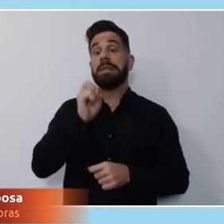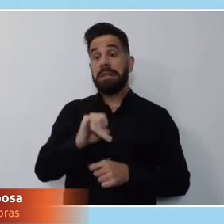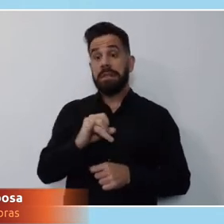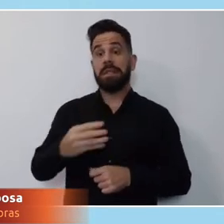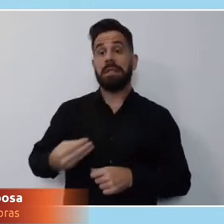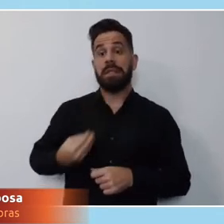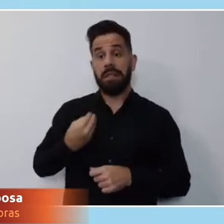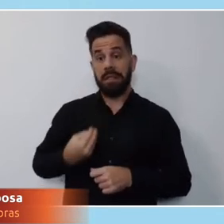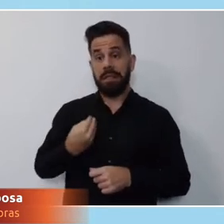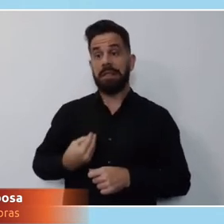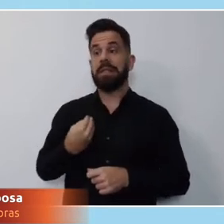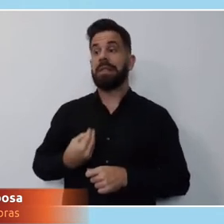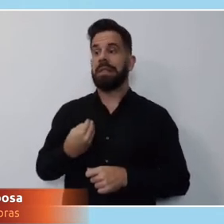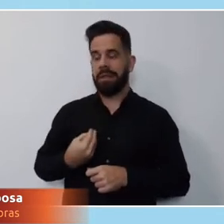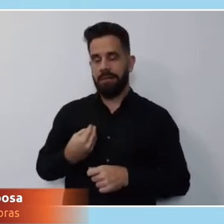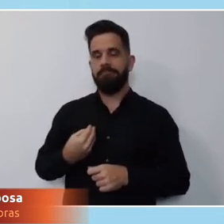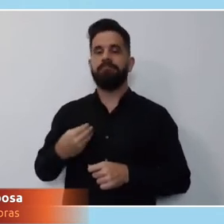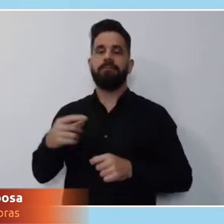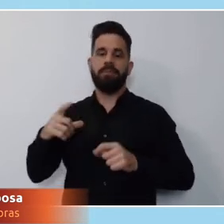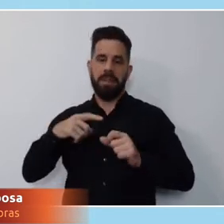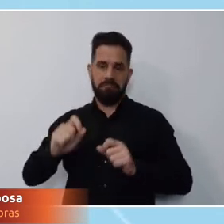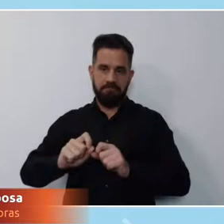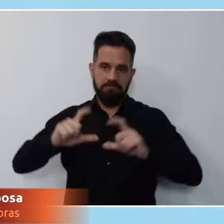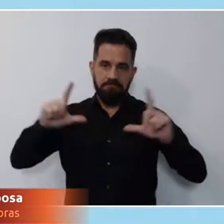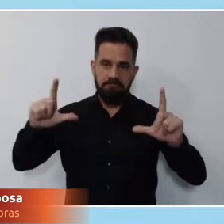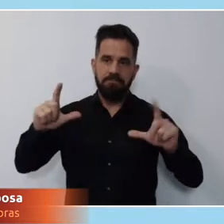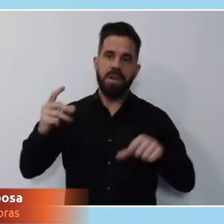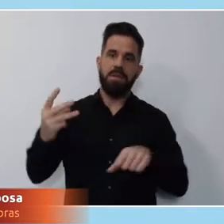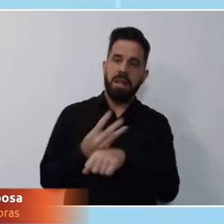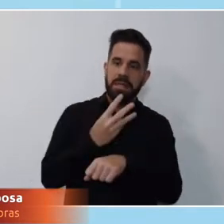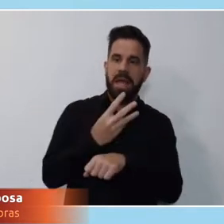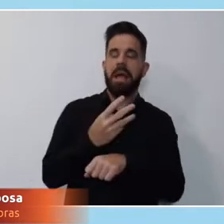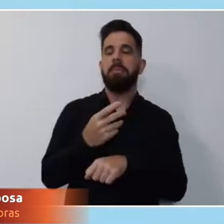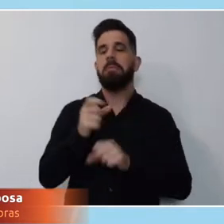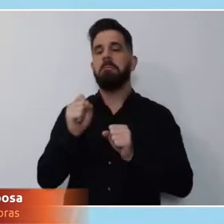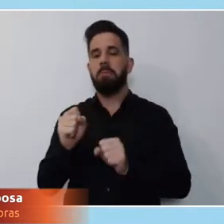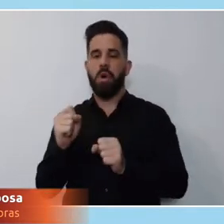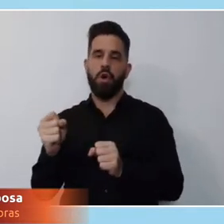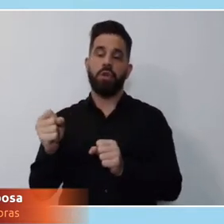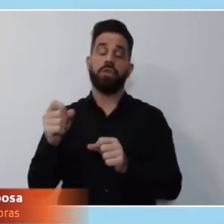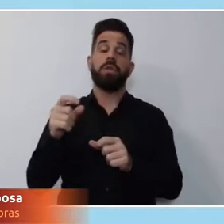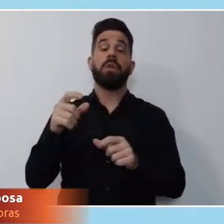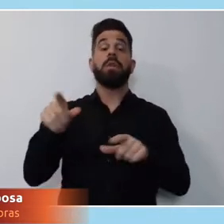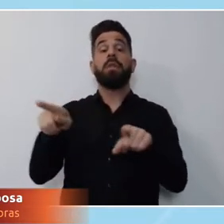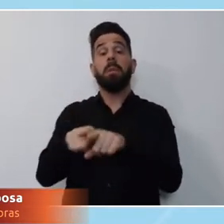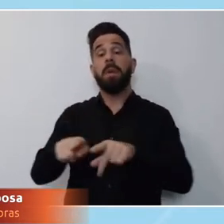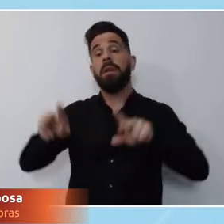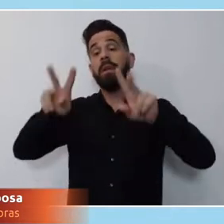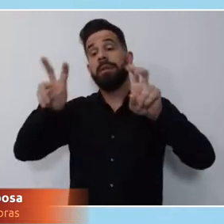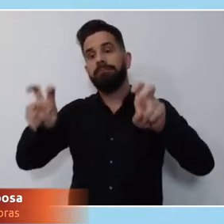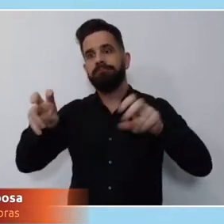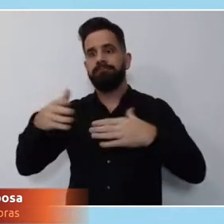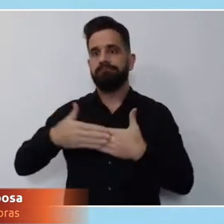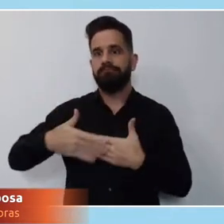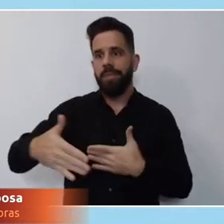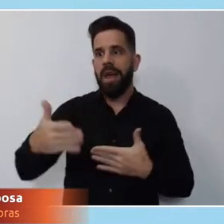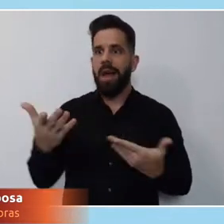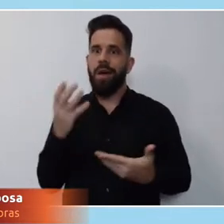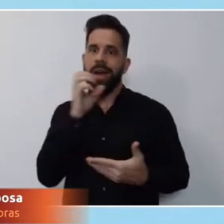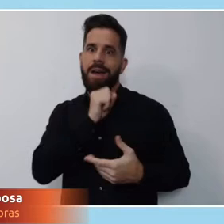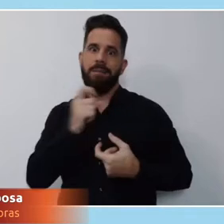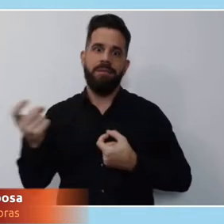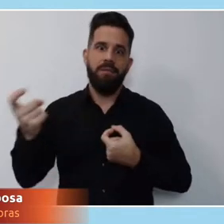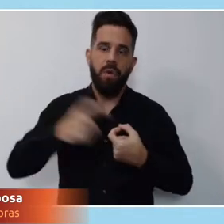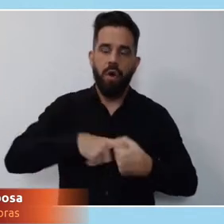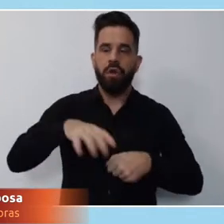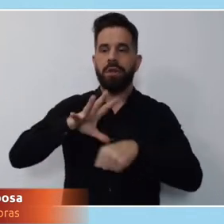62 99181 1406. Daqui a pouquinho a gente volta para falar sobre vacinação contra a Covid-19 e também te dar algumas dicas de eventos culturais que estão